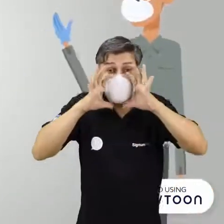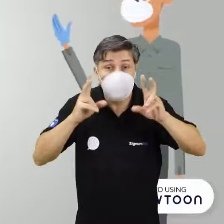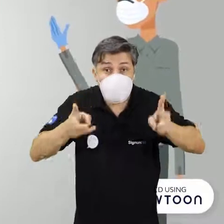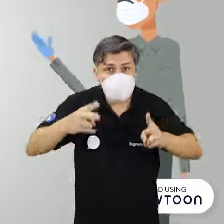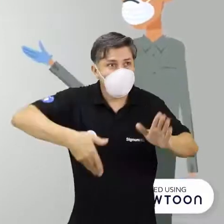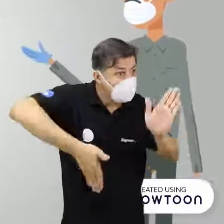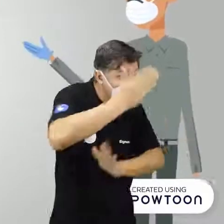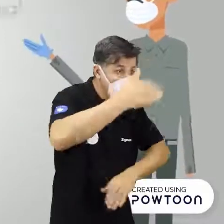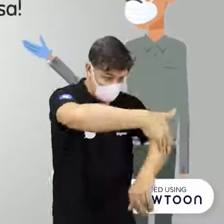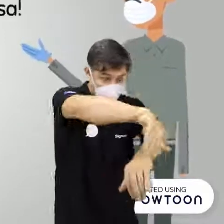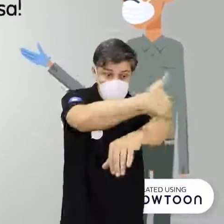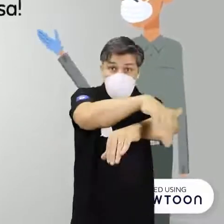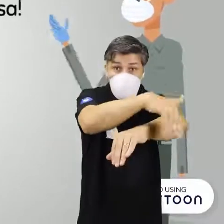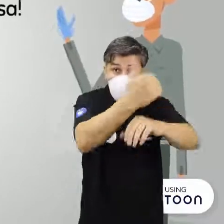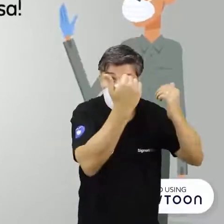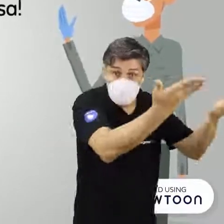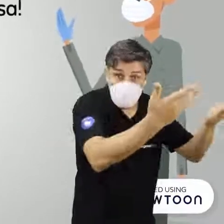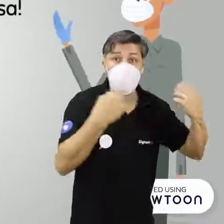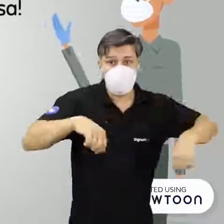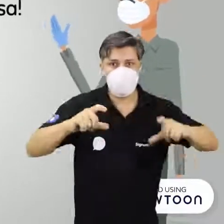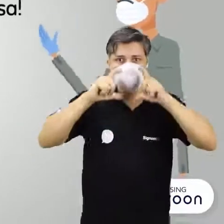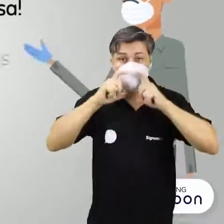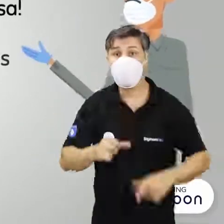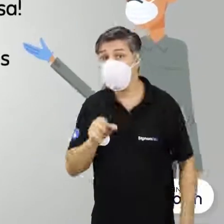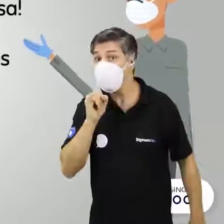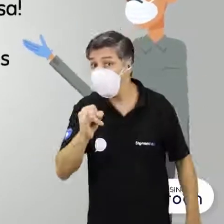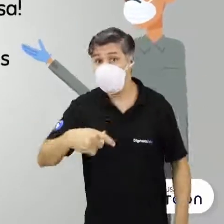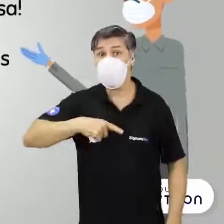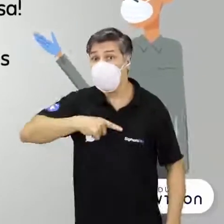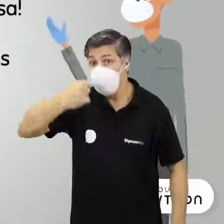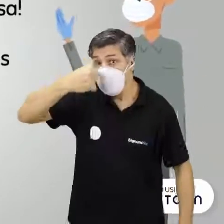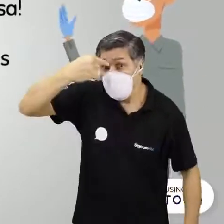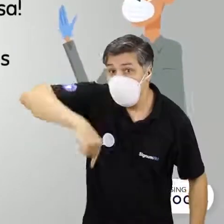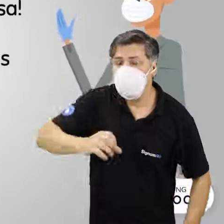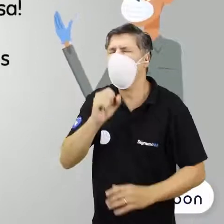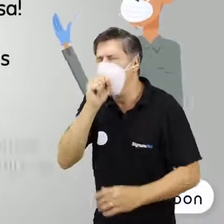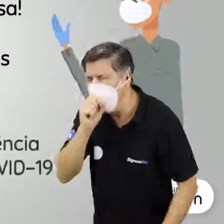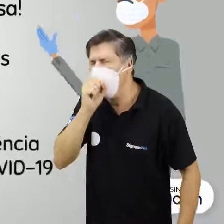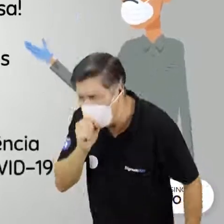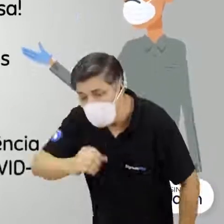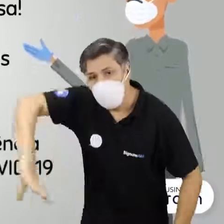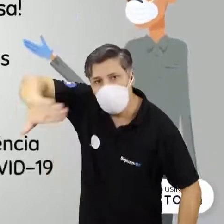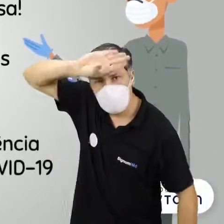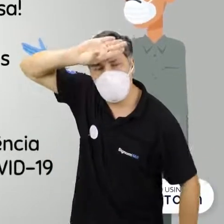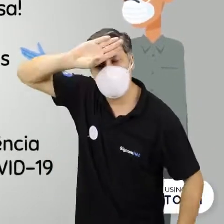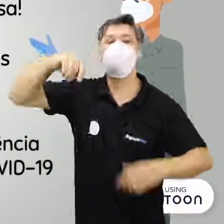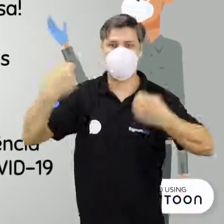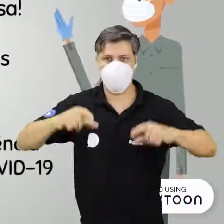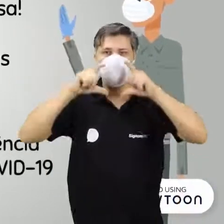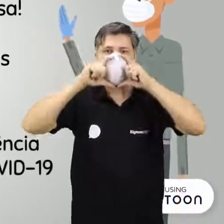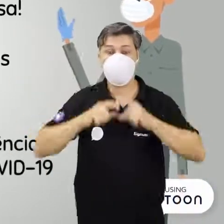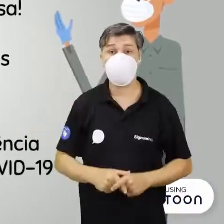Devemos usar máscara sempre que sair de casa. Se estiver com sintomas gripais, tosse, espirros e